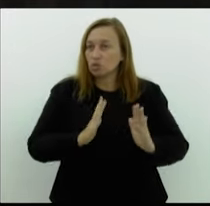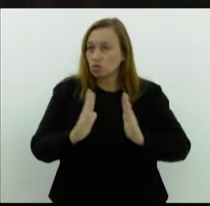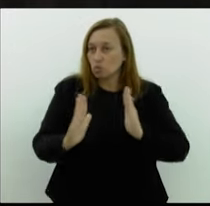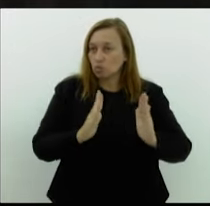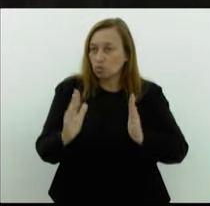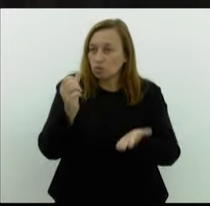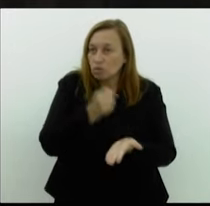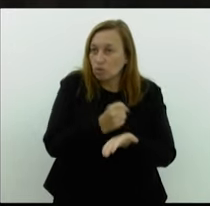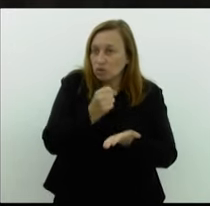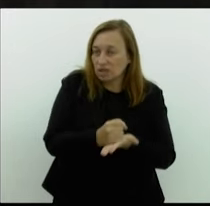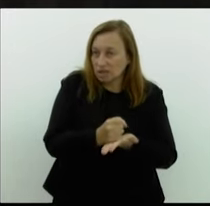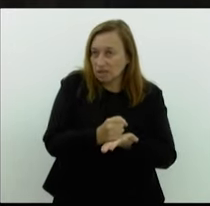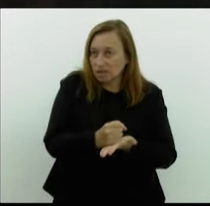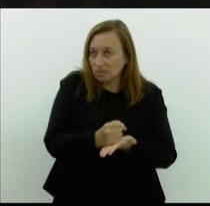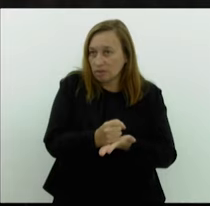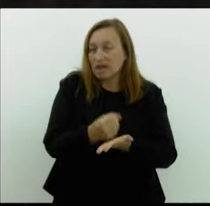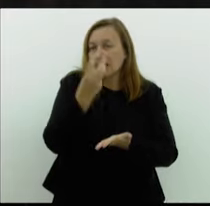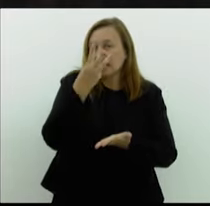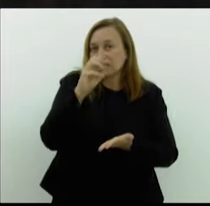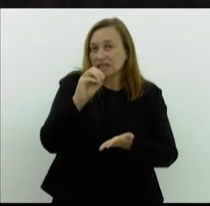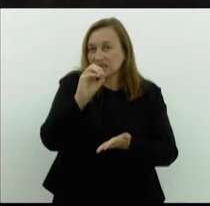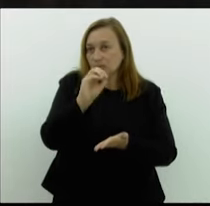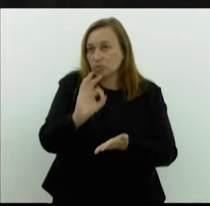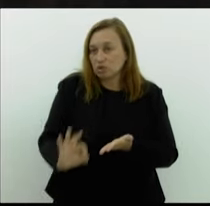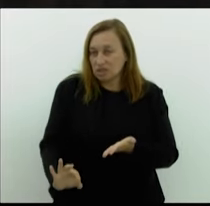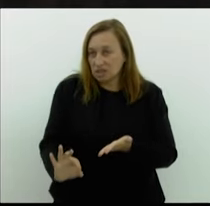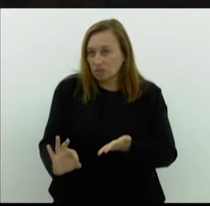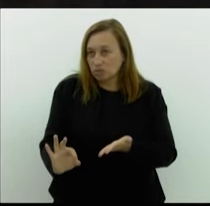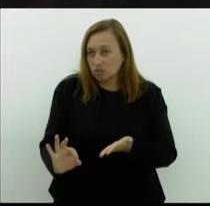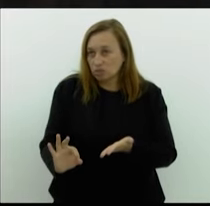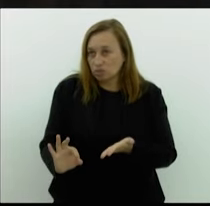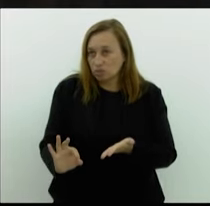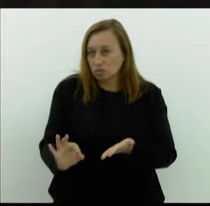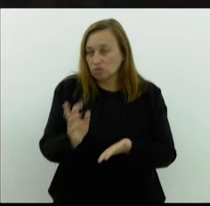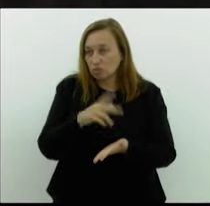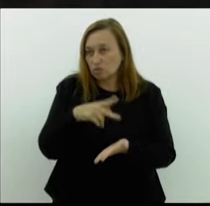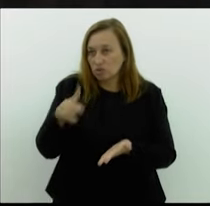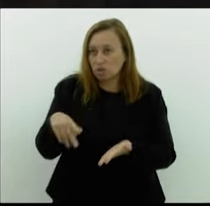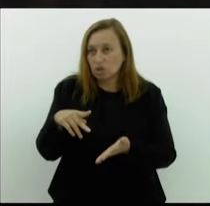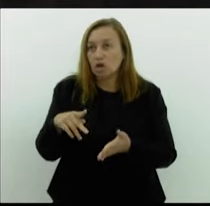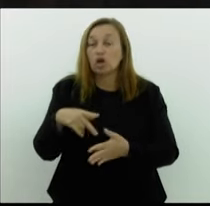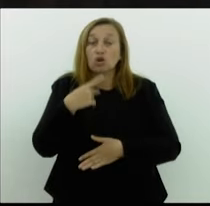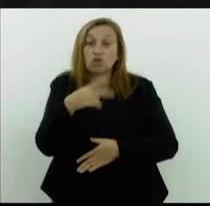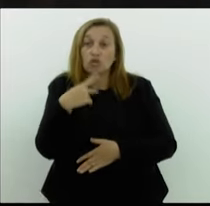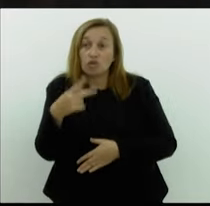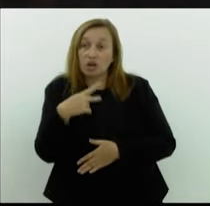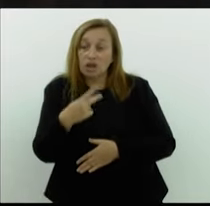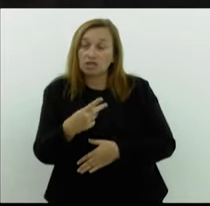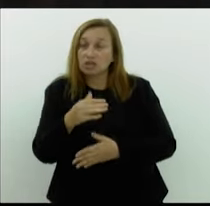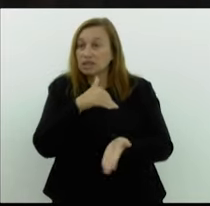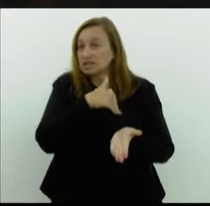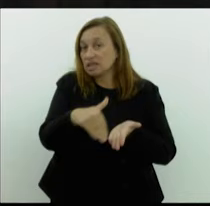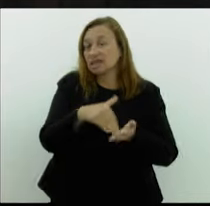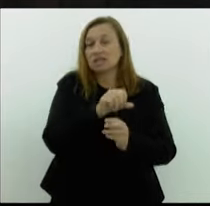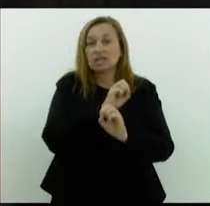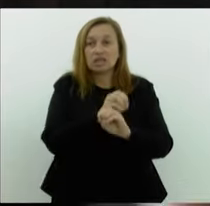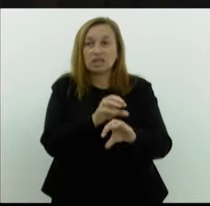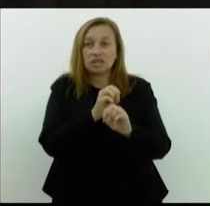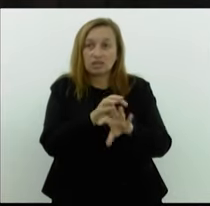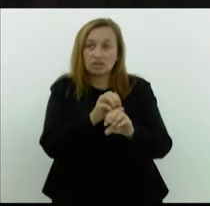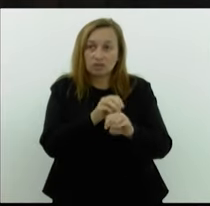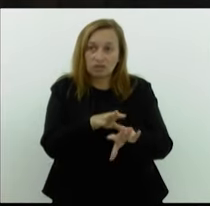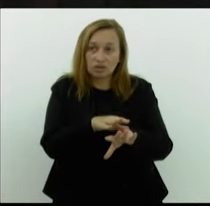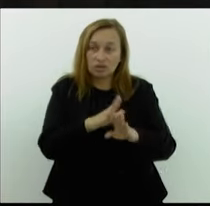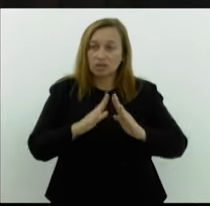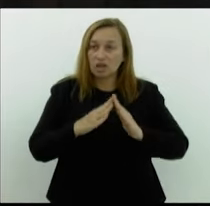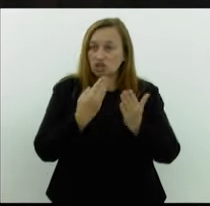até 30% do total dos docentes efetivos, eu estou dizendo que a Secretaria de Educação e a FETEC